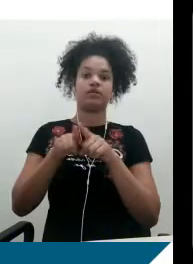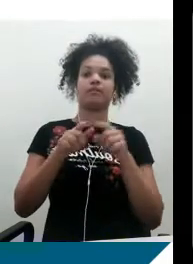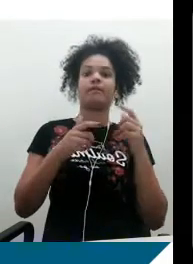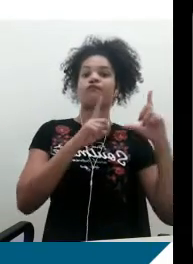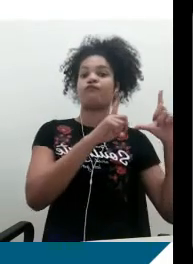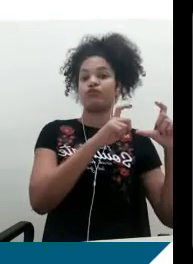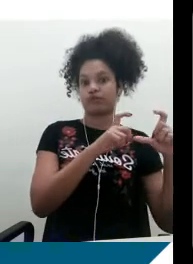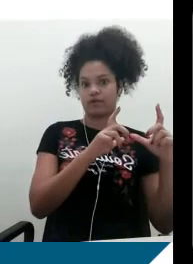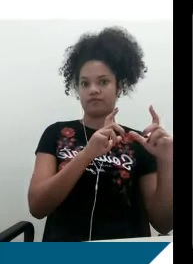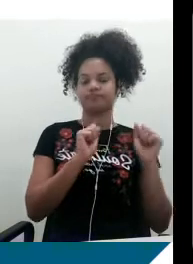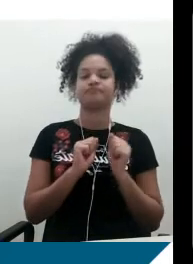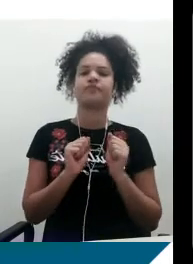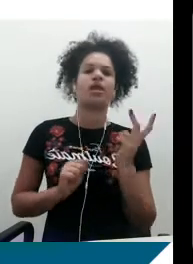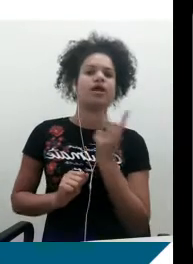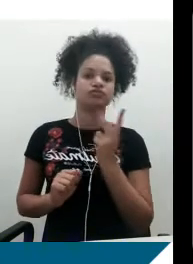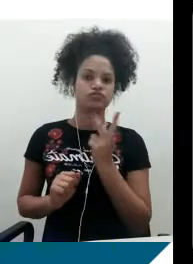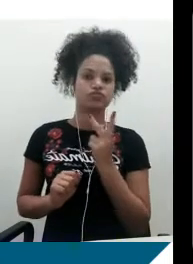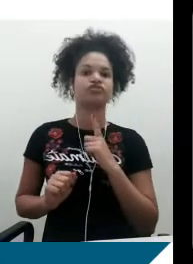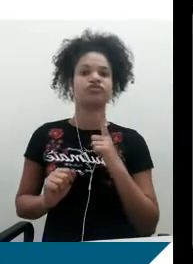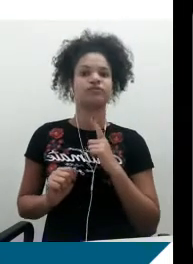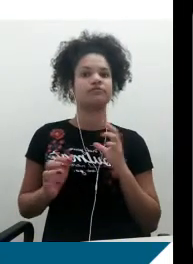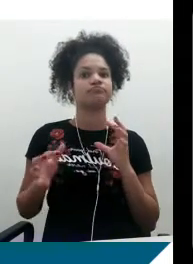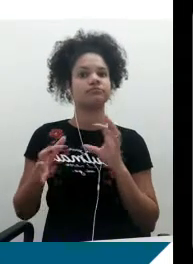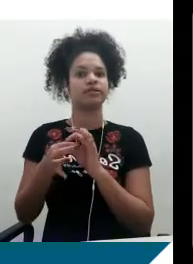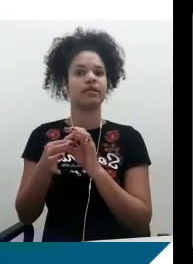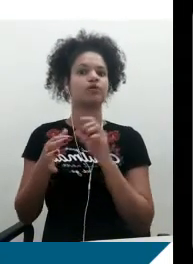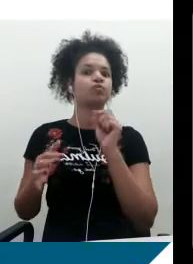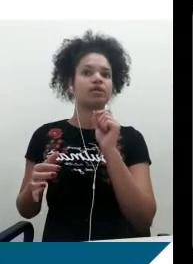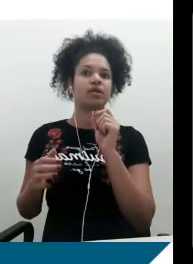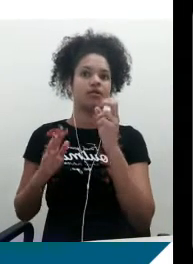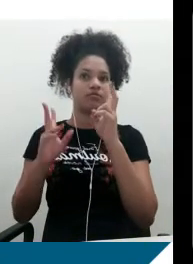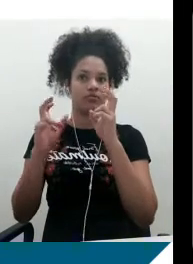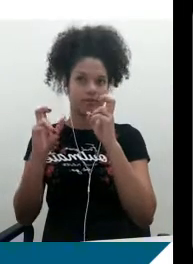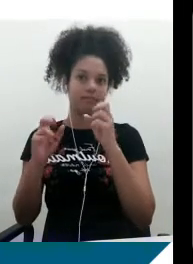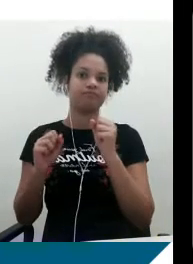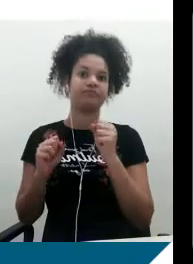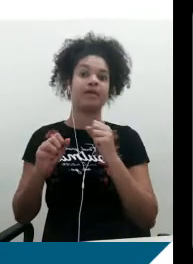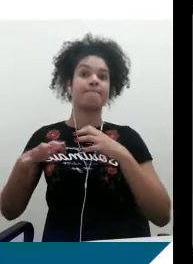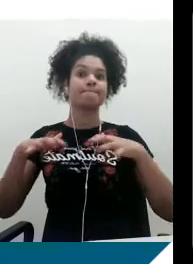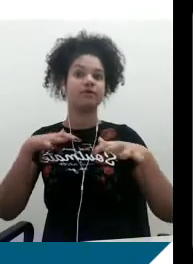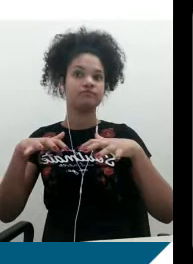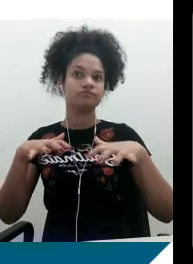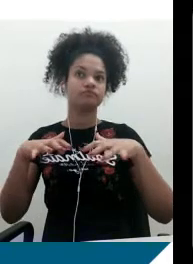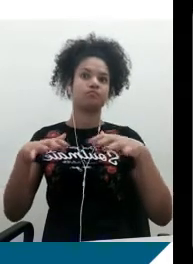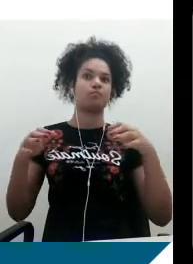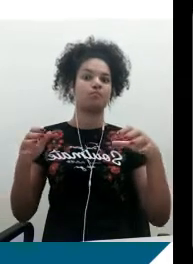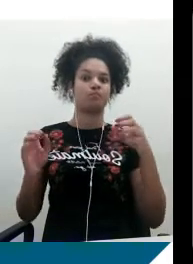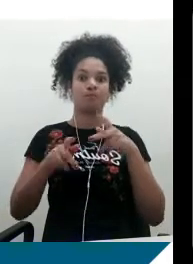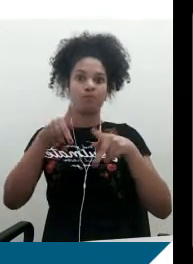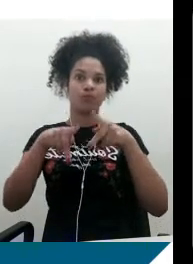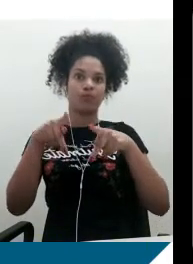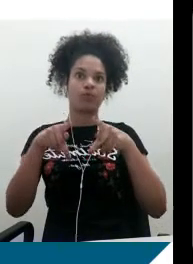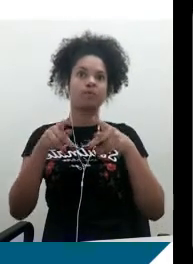à estratégia fotográfica, ok? Ambos estão relacionados ao tema as manifestações populares na